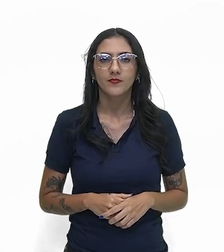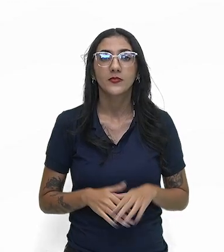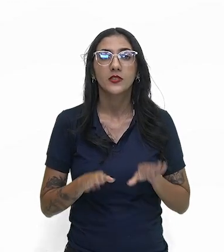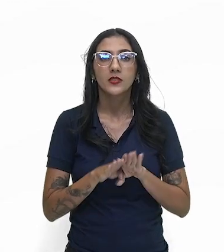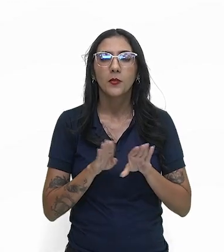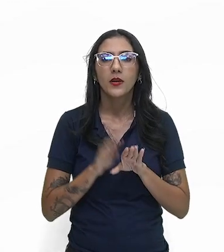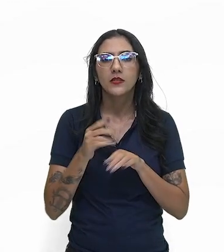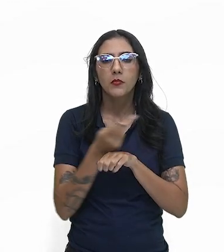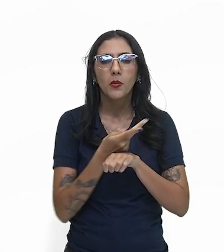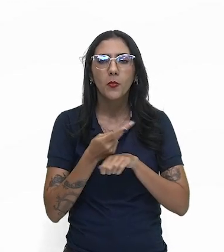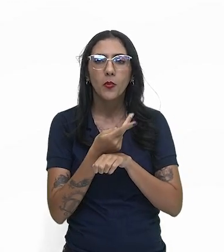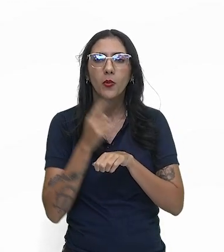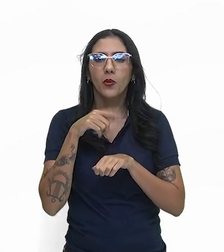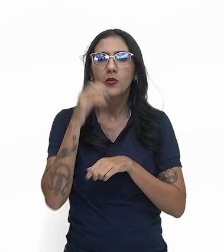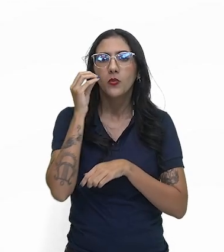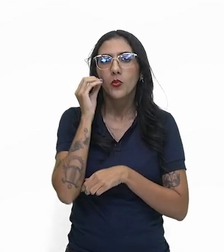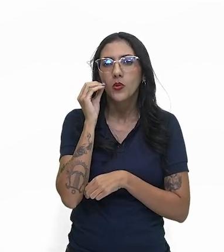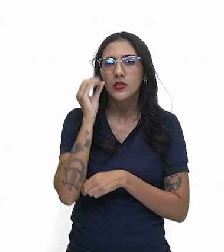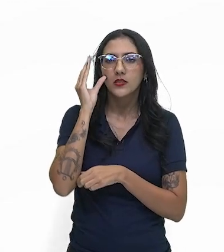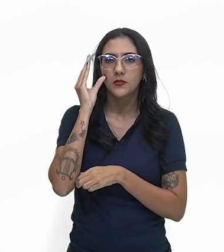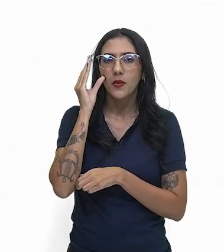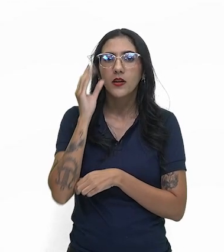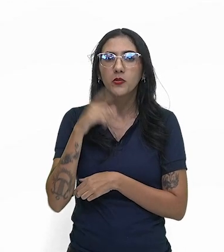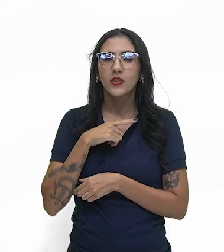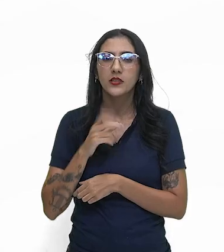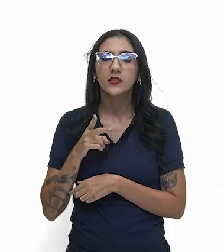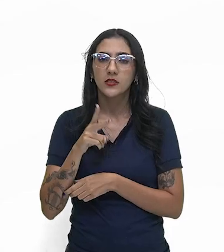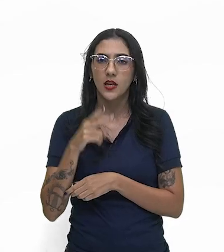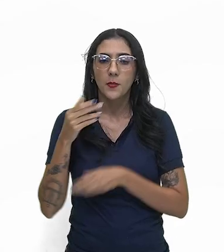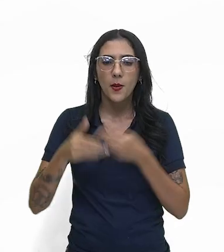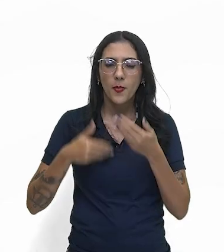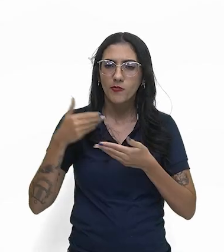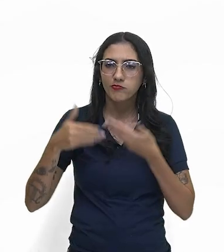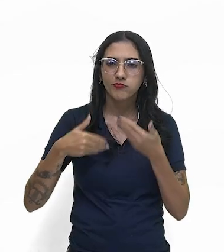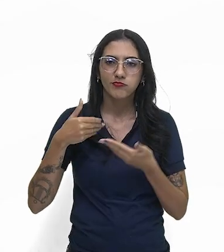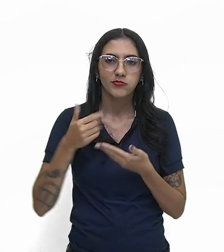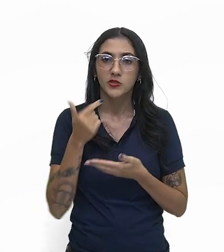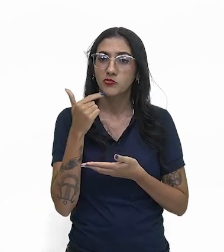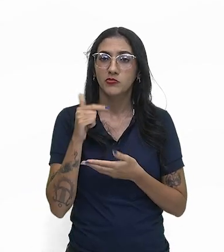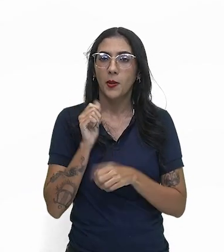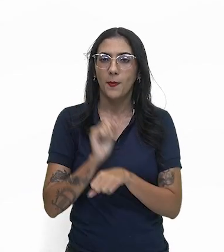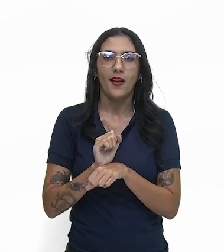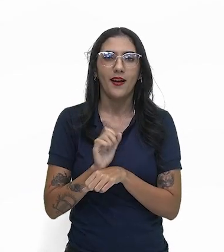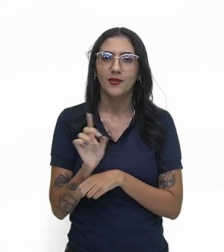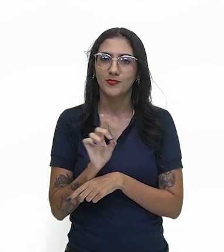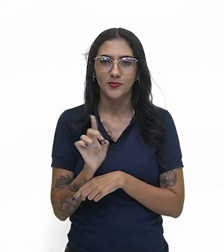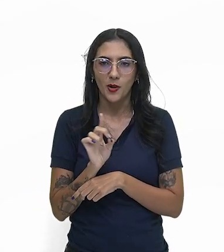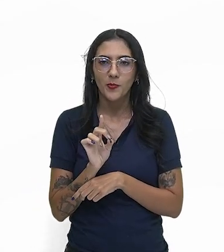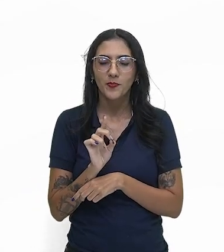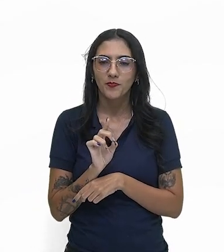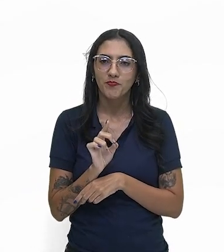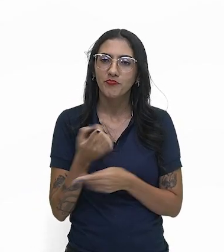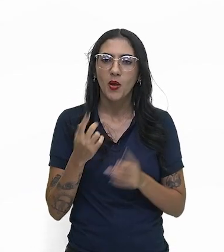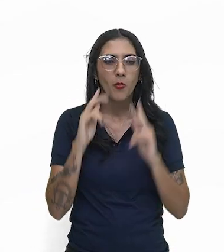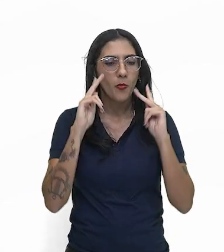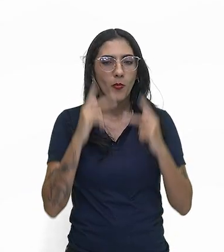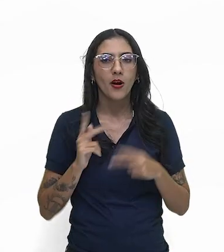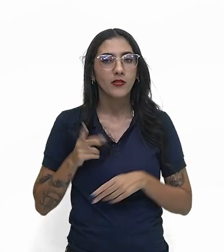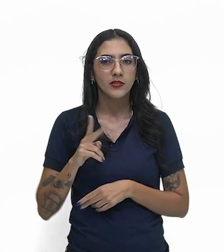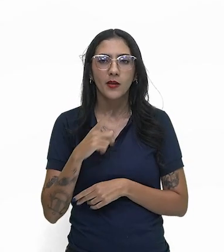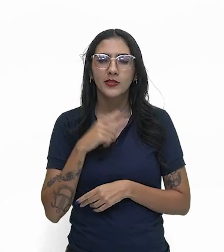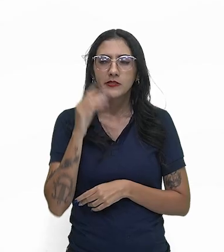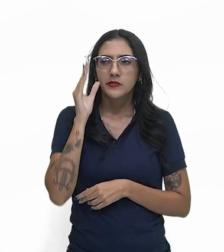conhecimento, então, ele vai, né, ele é constante, ele não para, não tem volta. Então, o espírito humano precisa, né,